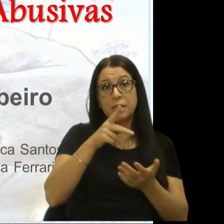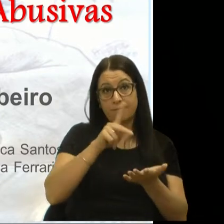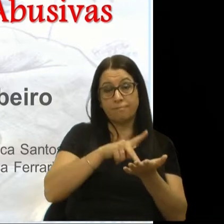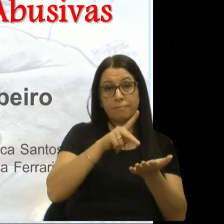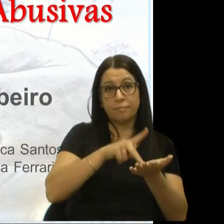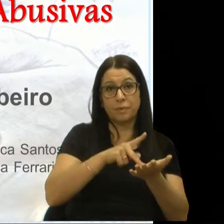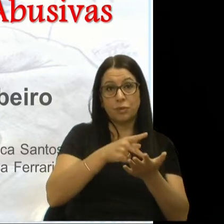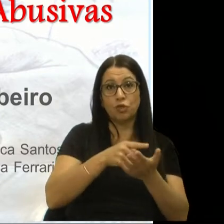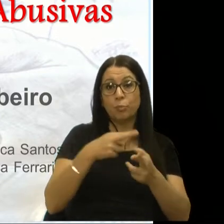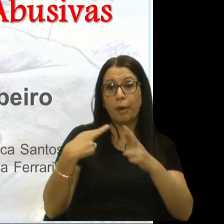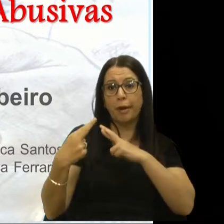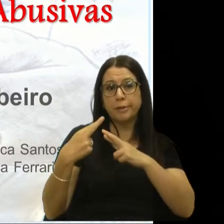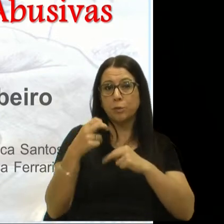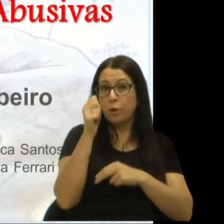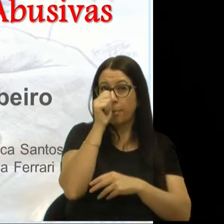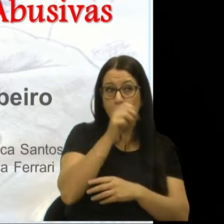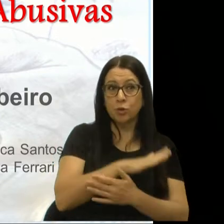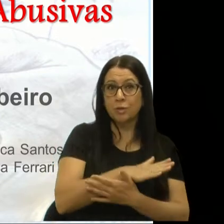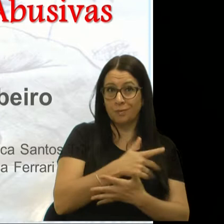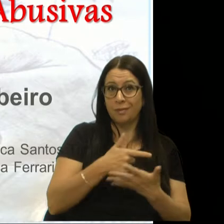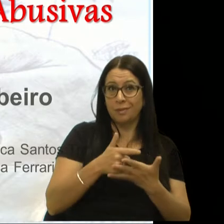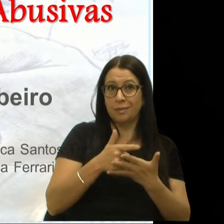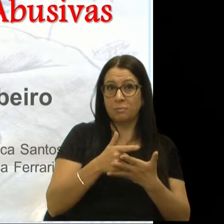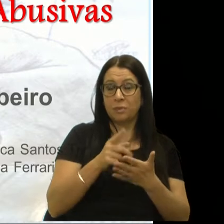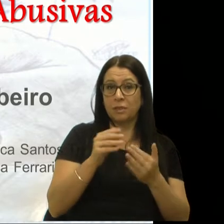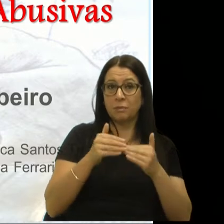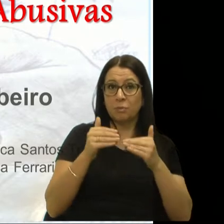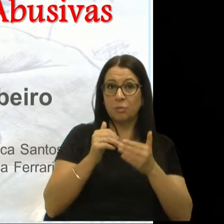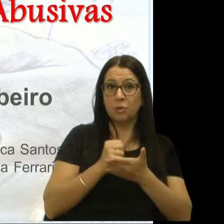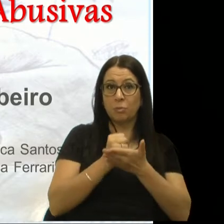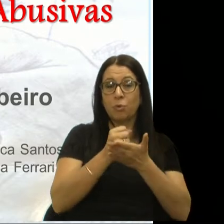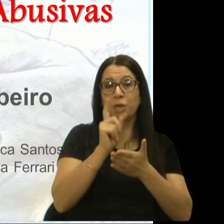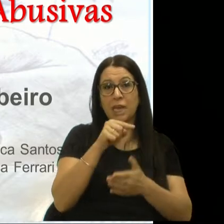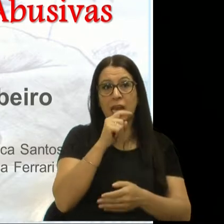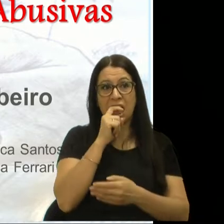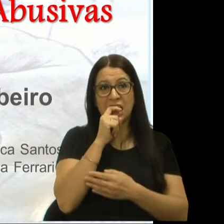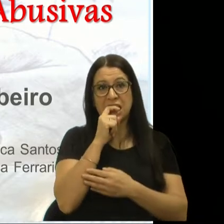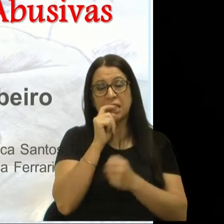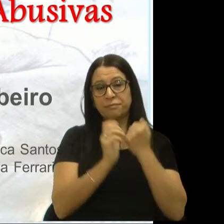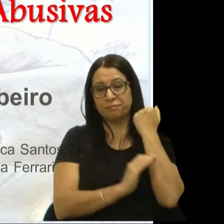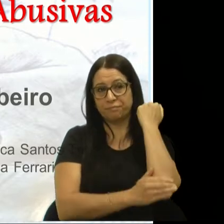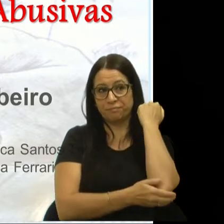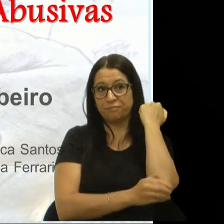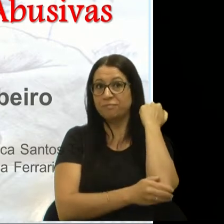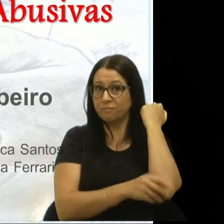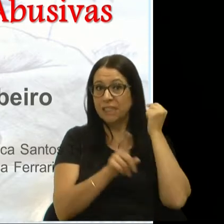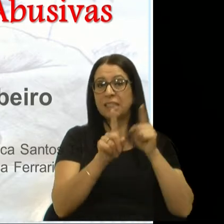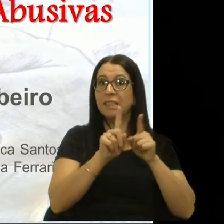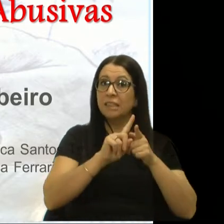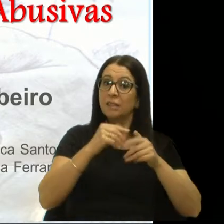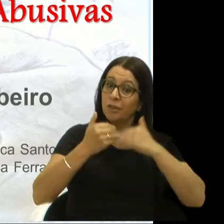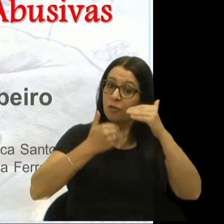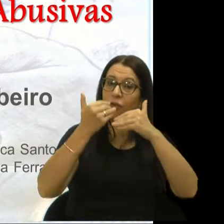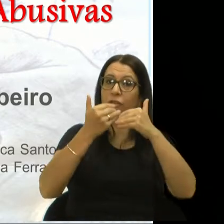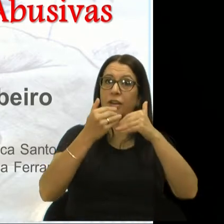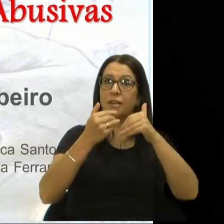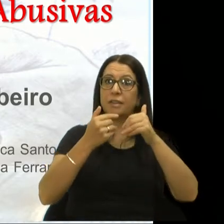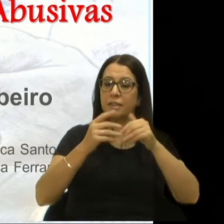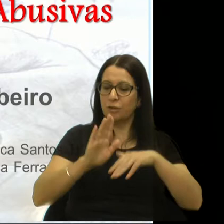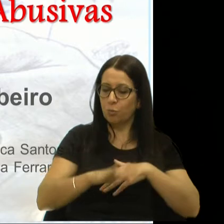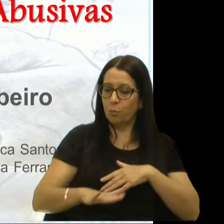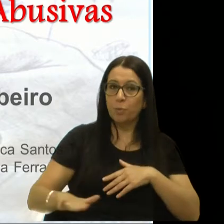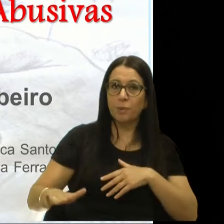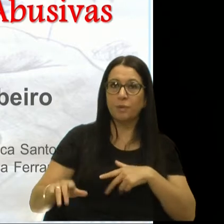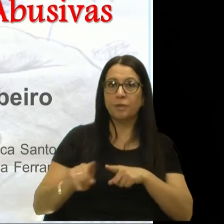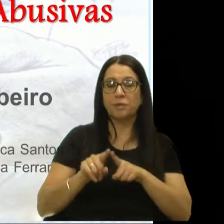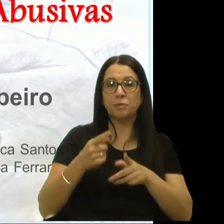relação abusiva que tem como corda de apoio o ciúme. E o ciúme, ele tende a se desenvolver na primeira infância,